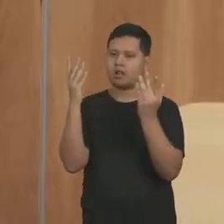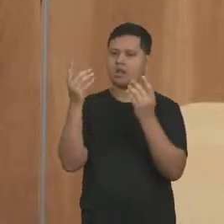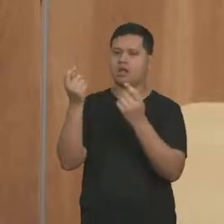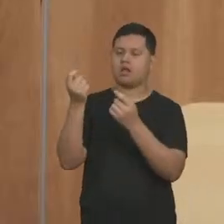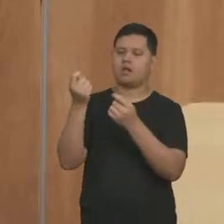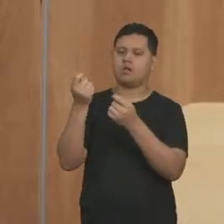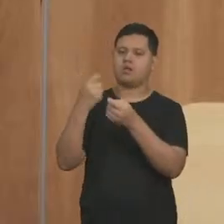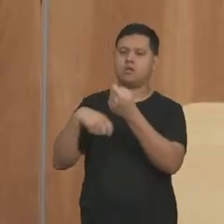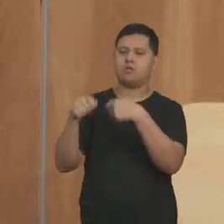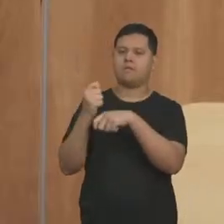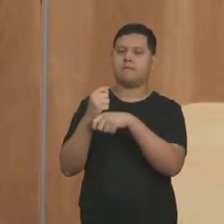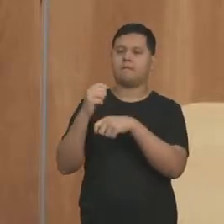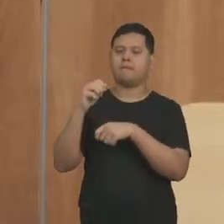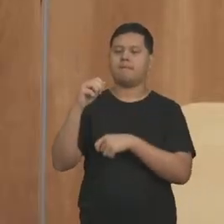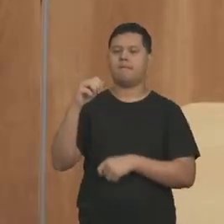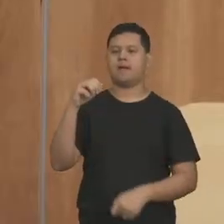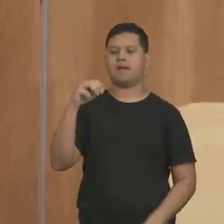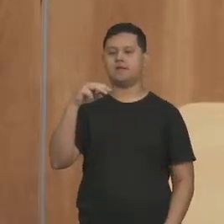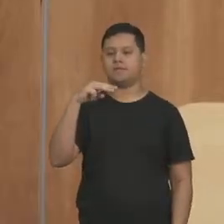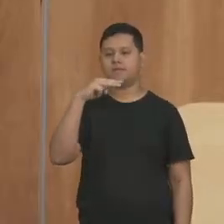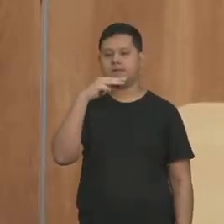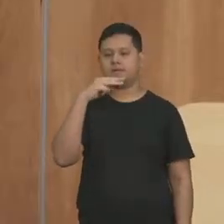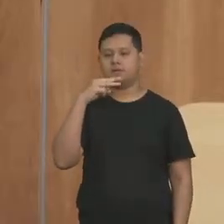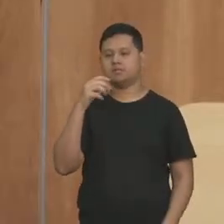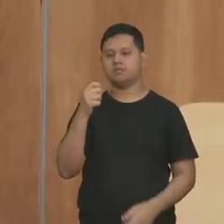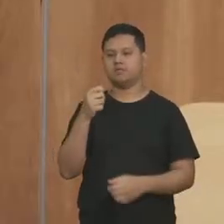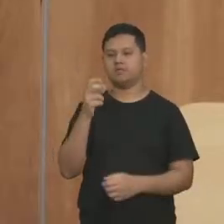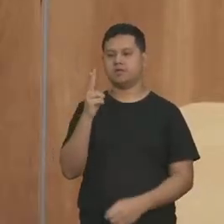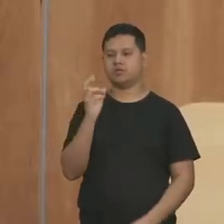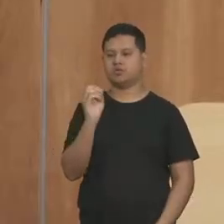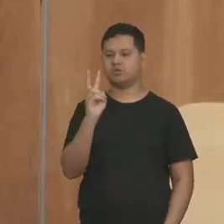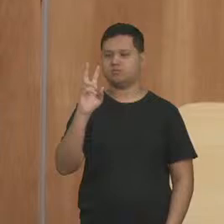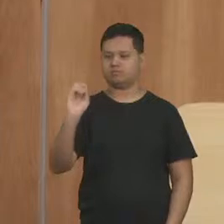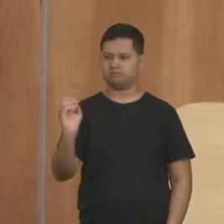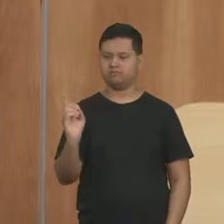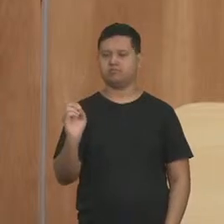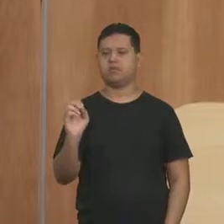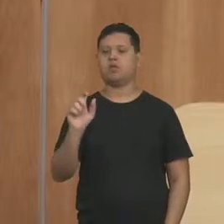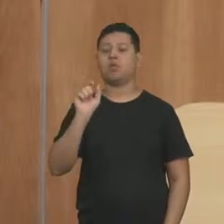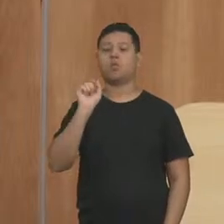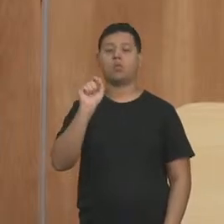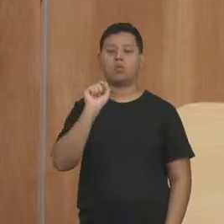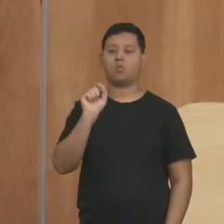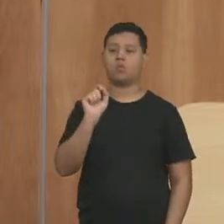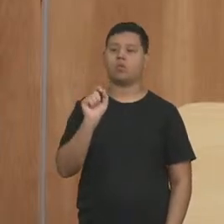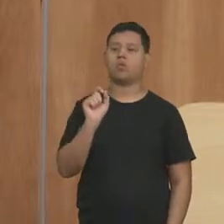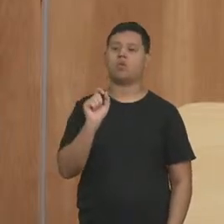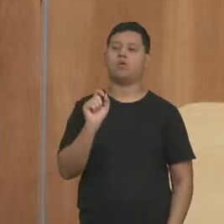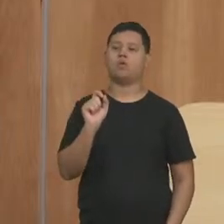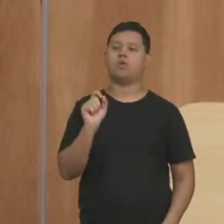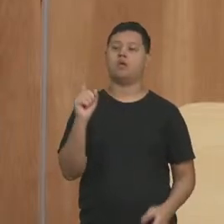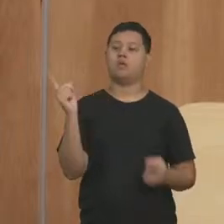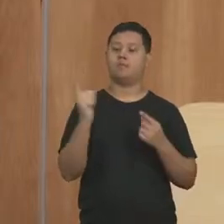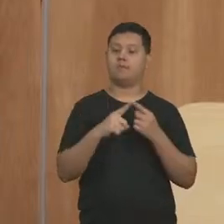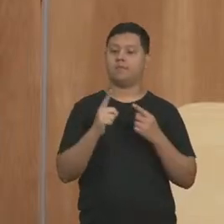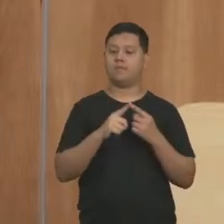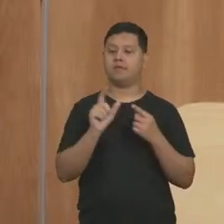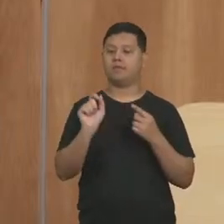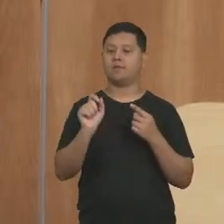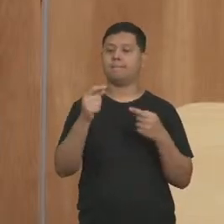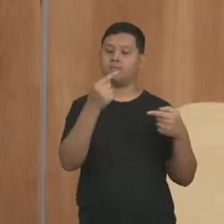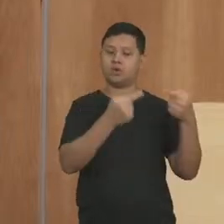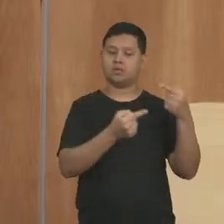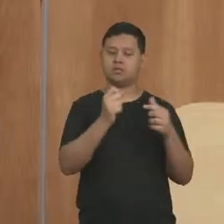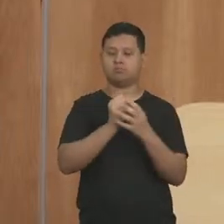de 2020, nessa Casa de Leis, que tem em suas atribuições, a principal, a